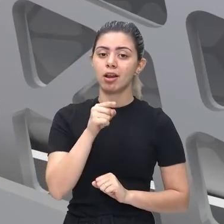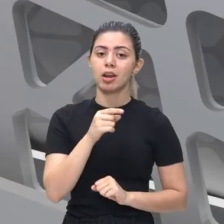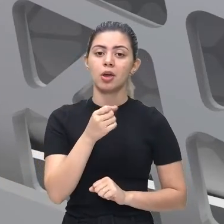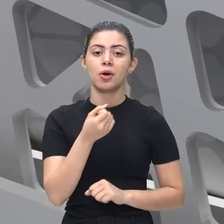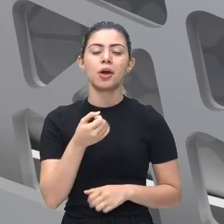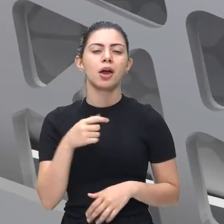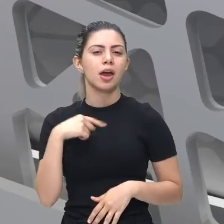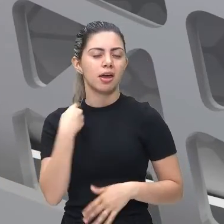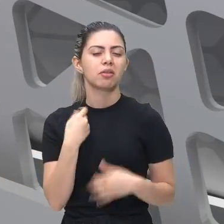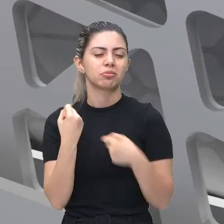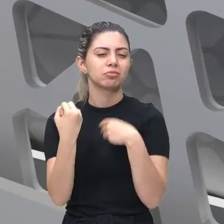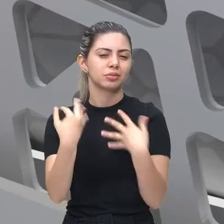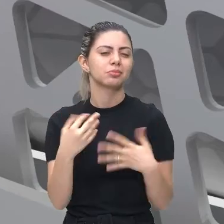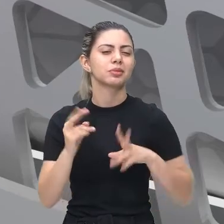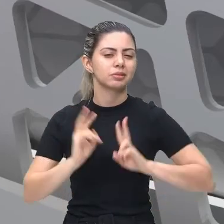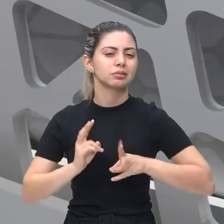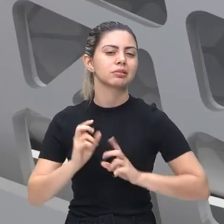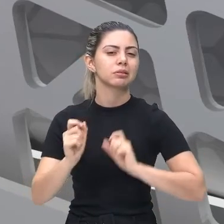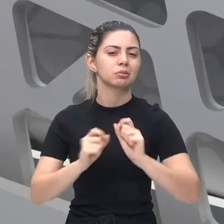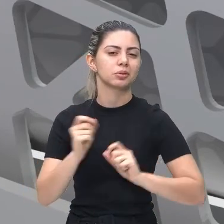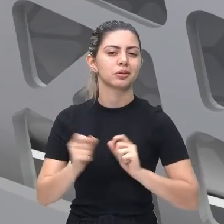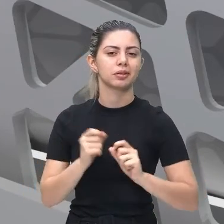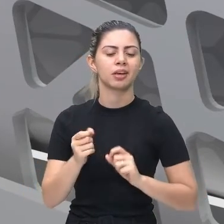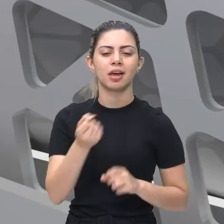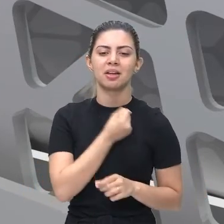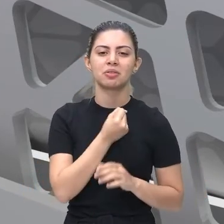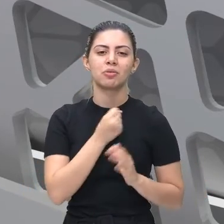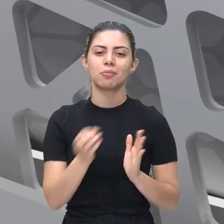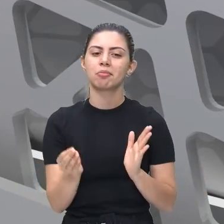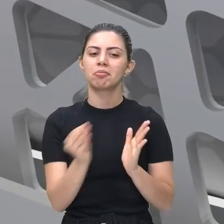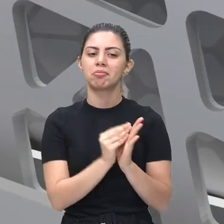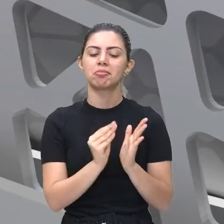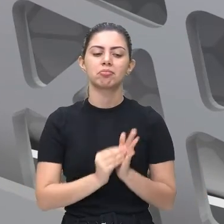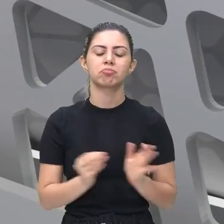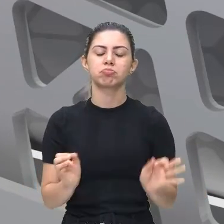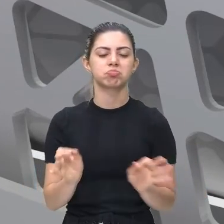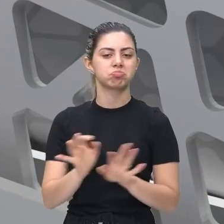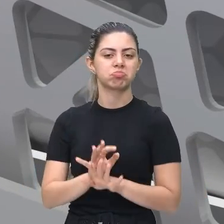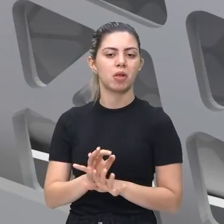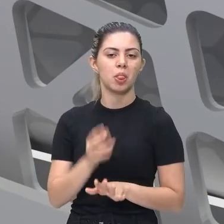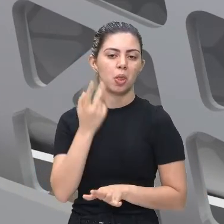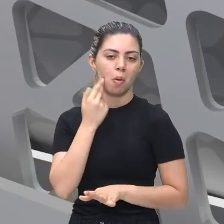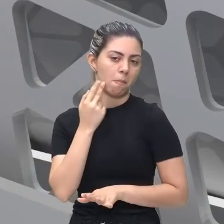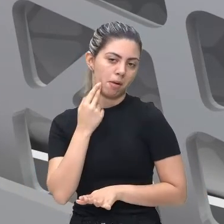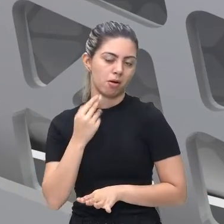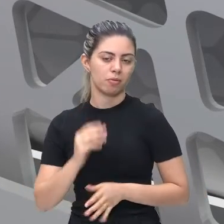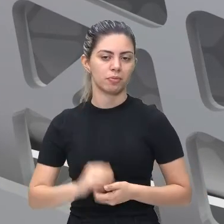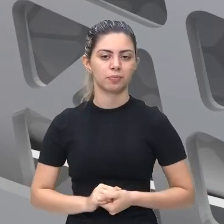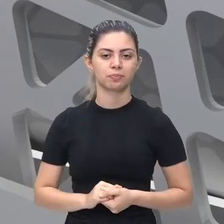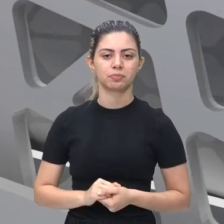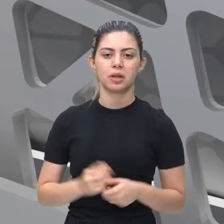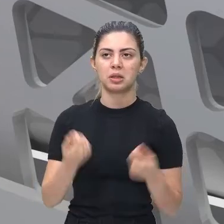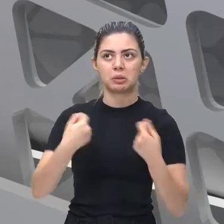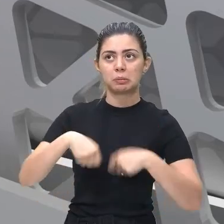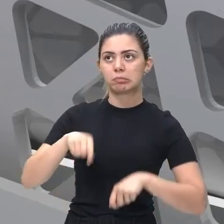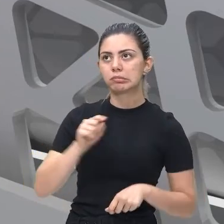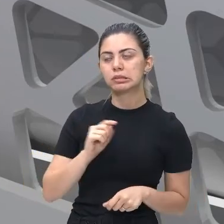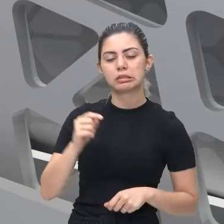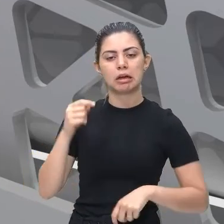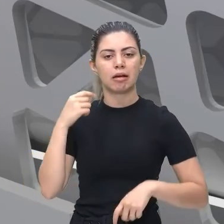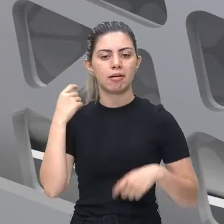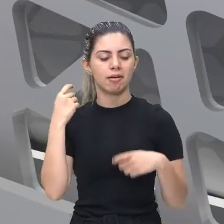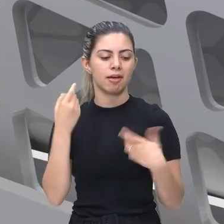eu costumo dizer, na sua forma comportada, né? Você não vai precisar se preocupar